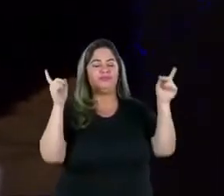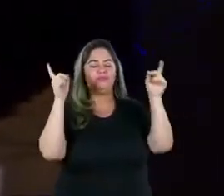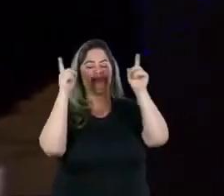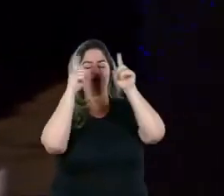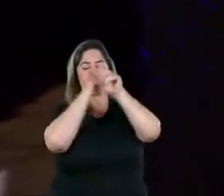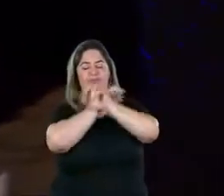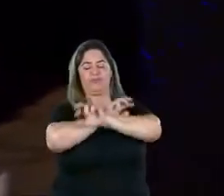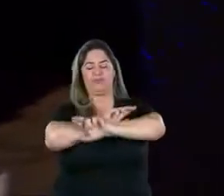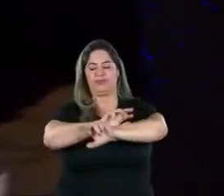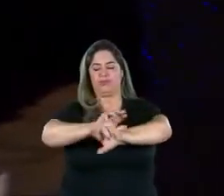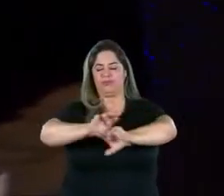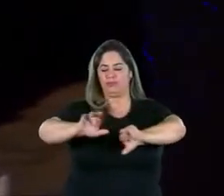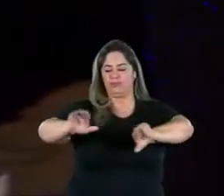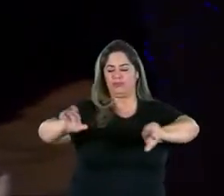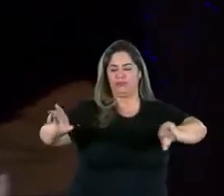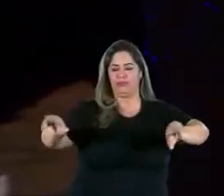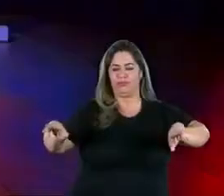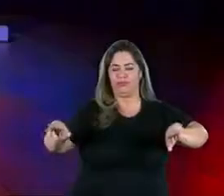A complexidade.